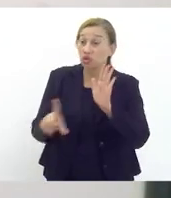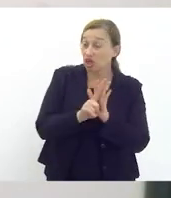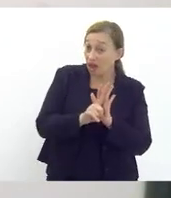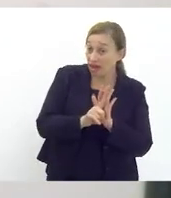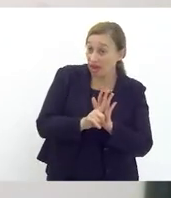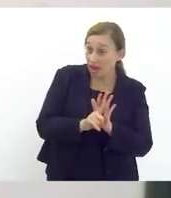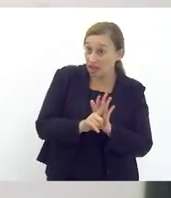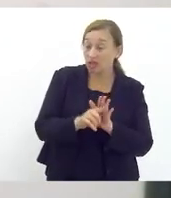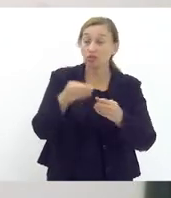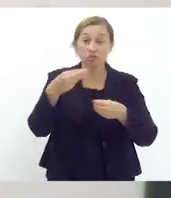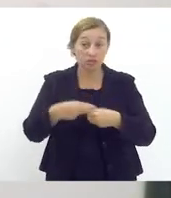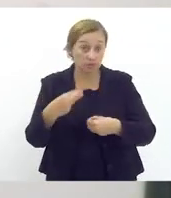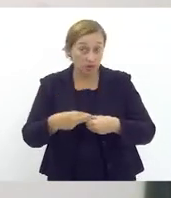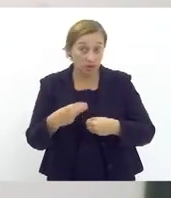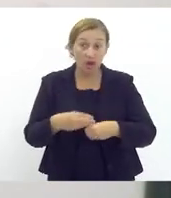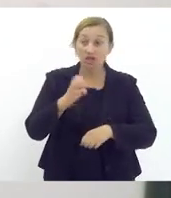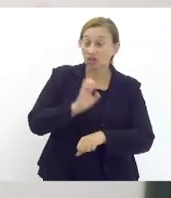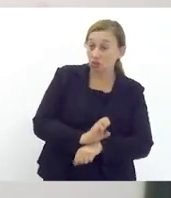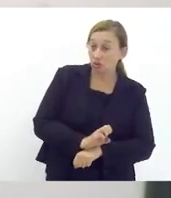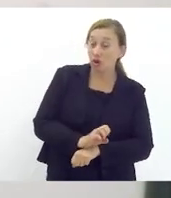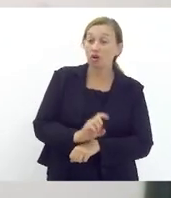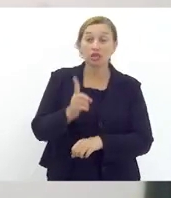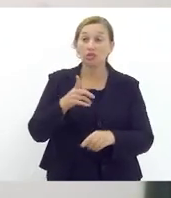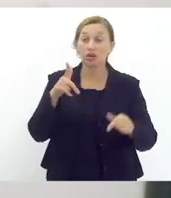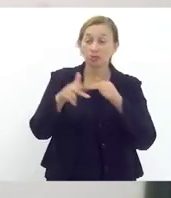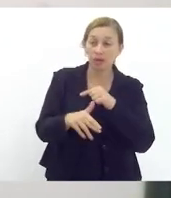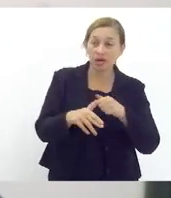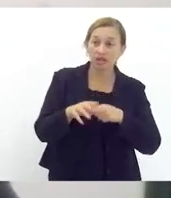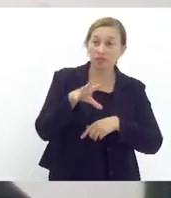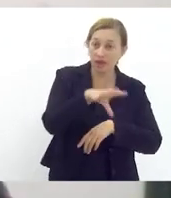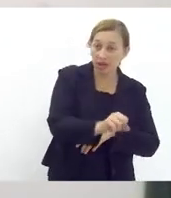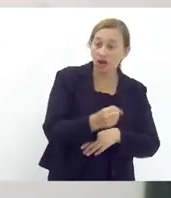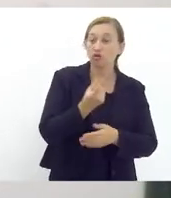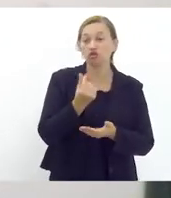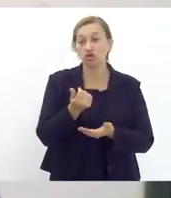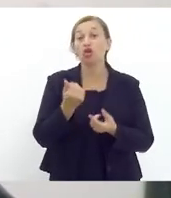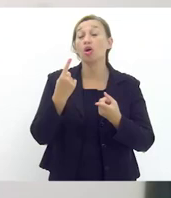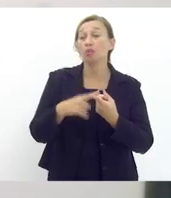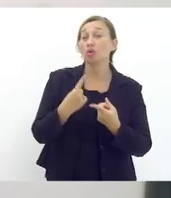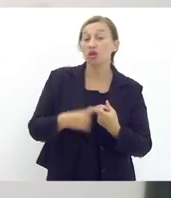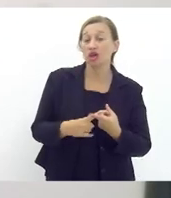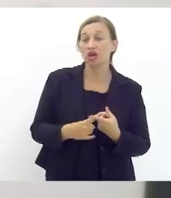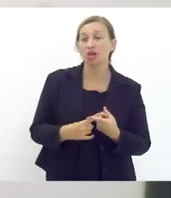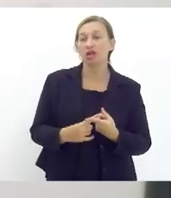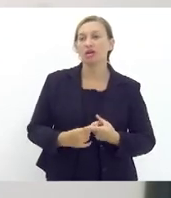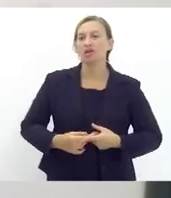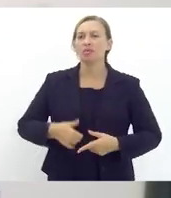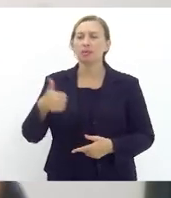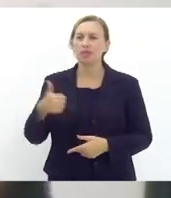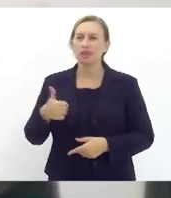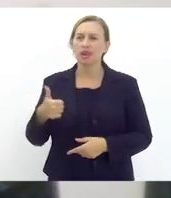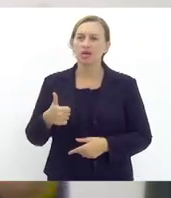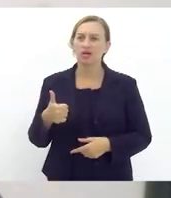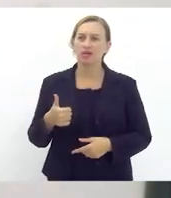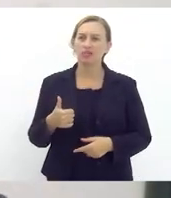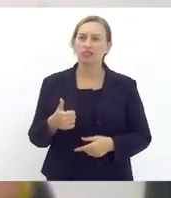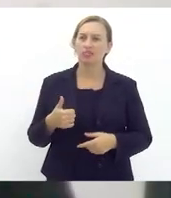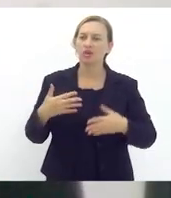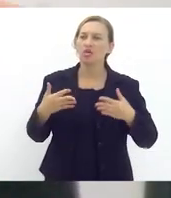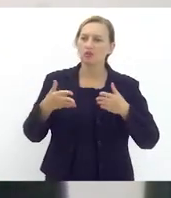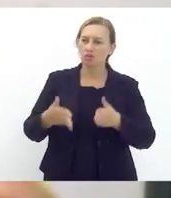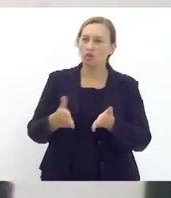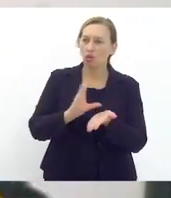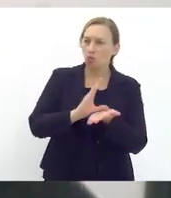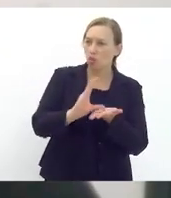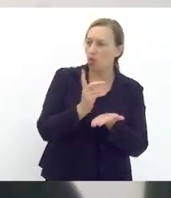sistemas municipais os temas estadual de cultura isso não impede de exceção recurso porque a prerrogativa primeira é a garantia da descentralização do